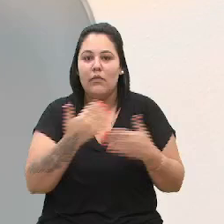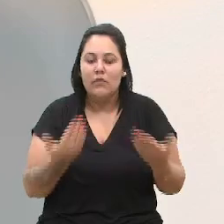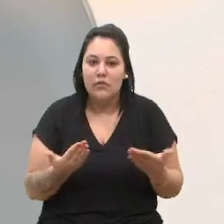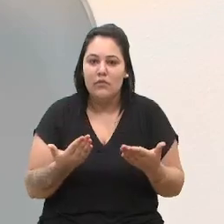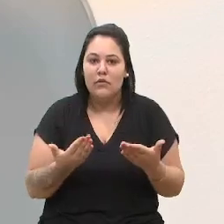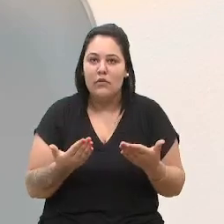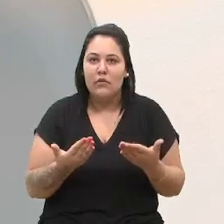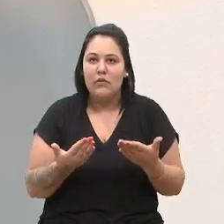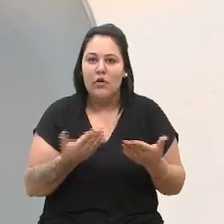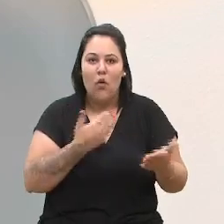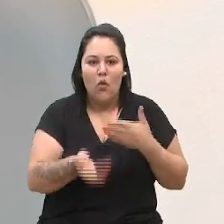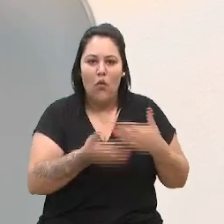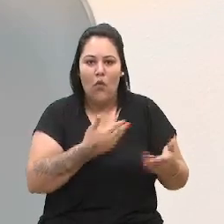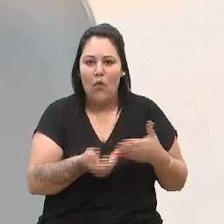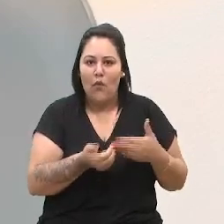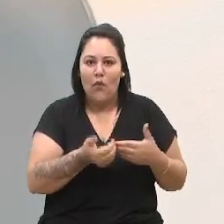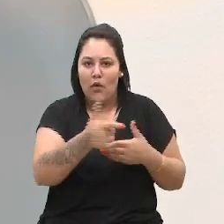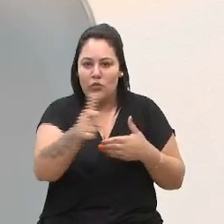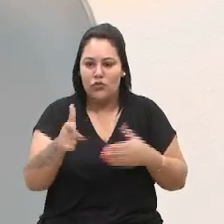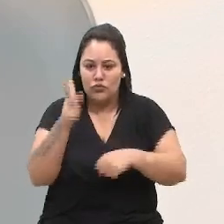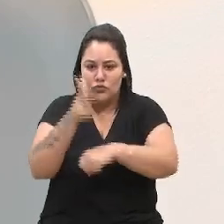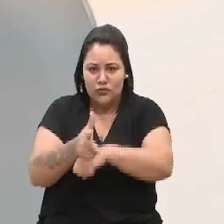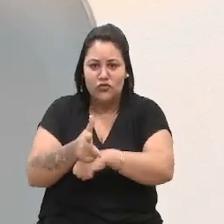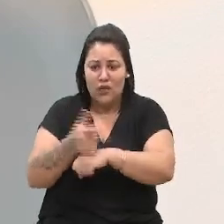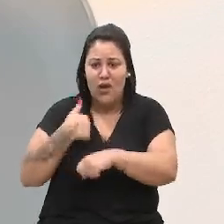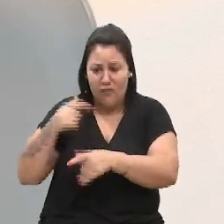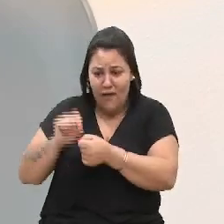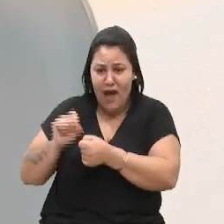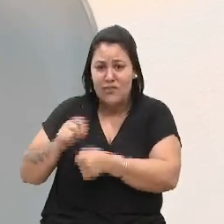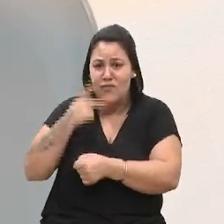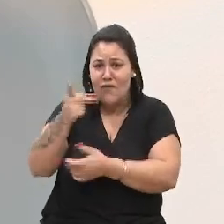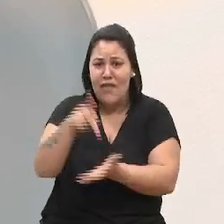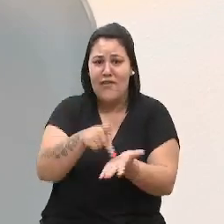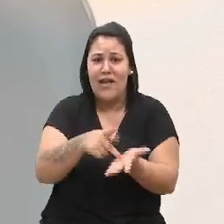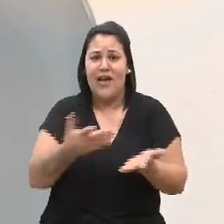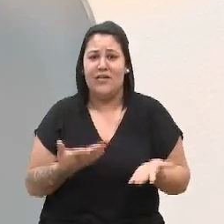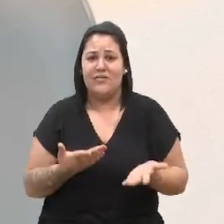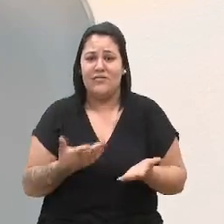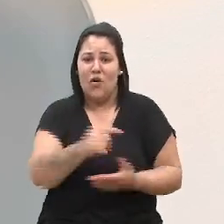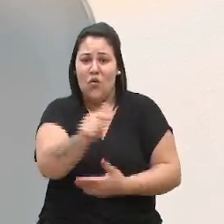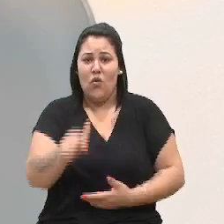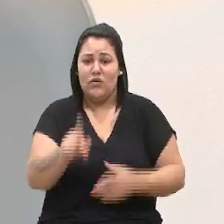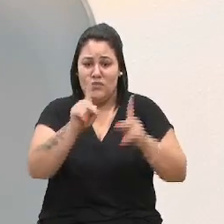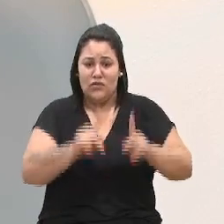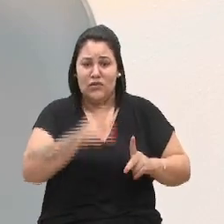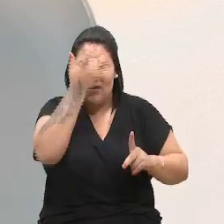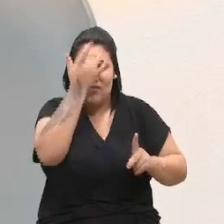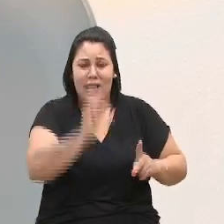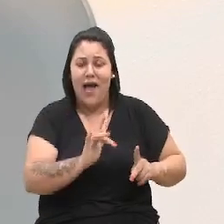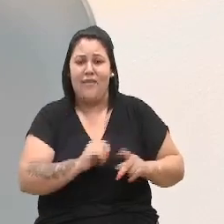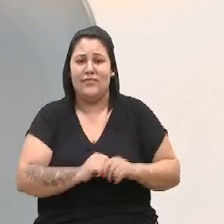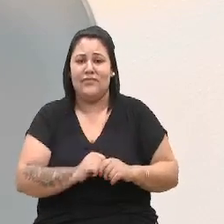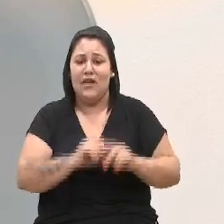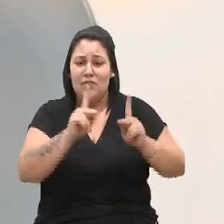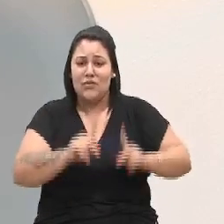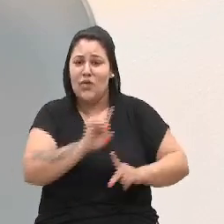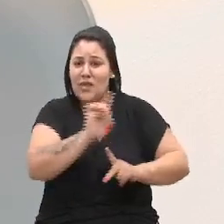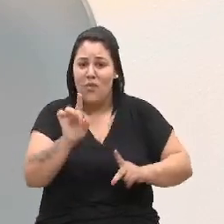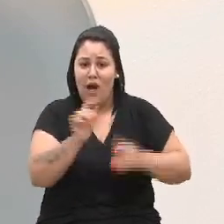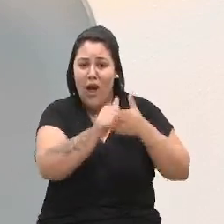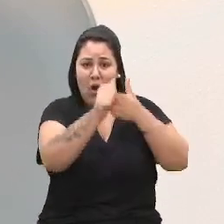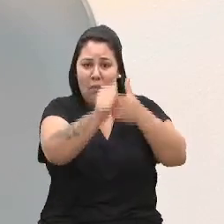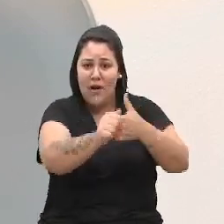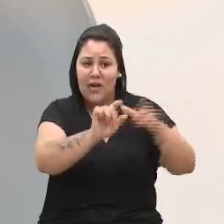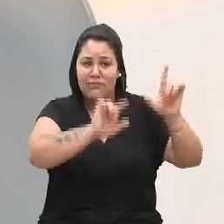outro tipo, falando a verdade. Porque eu quero falar a verdade. É onde as pessoas não sabem, elas não estão assistindo aqui a Câmara.